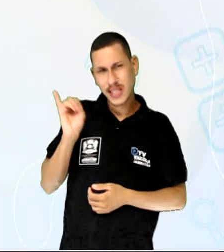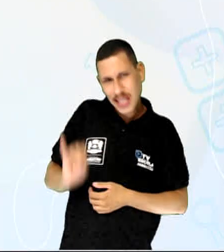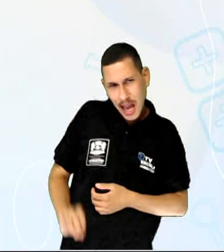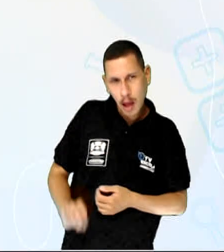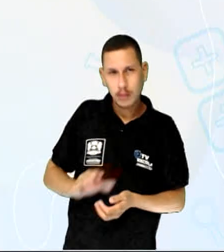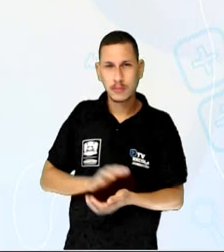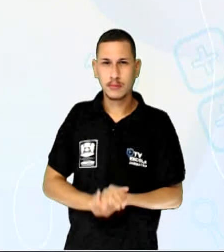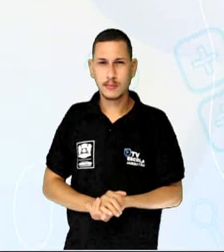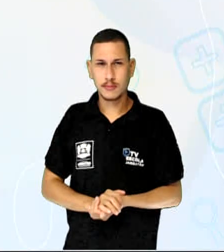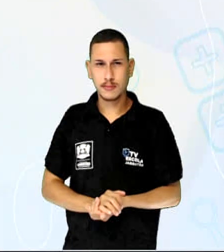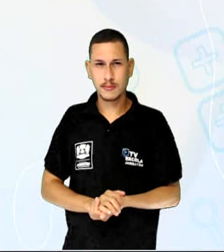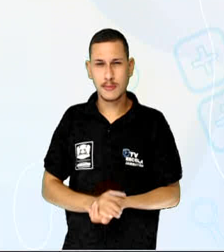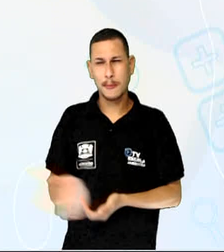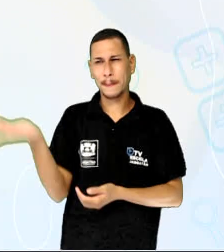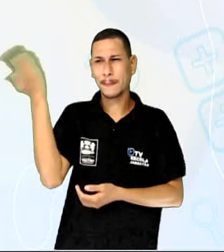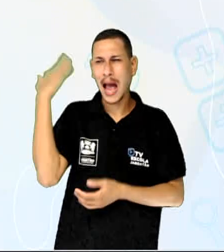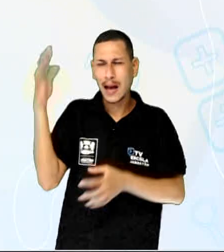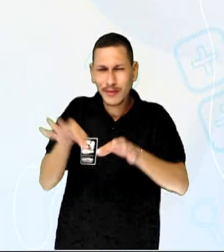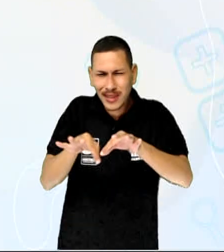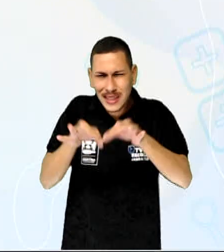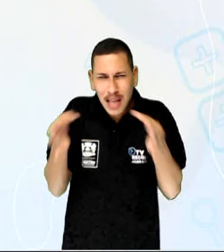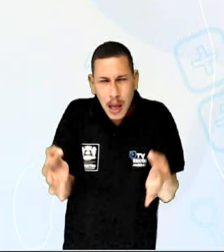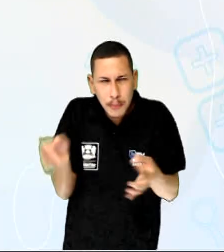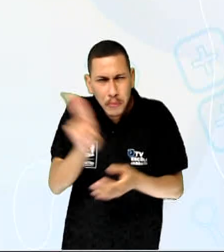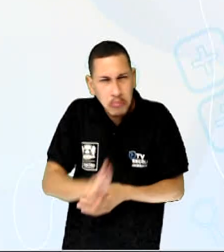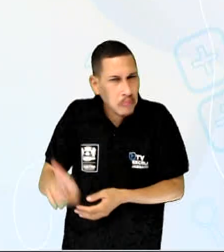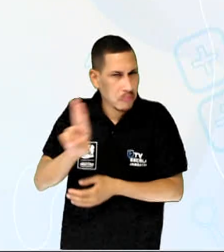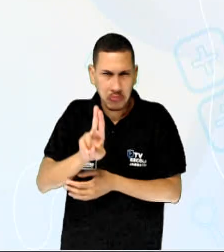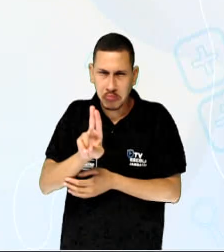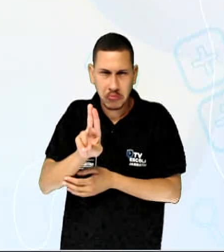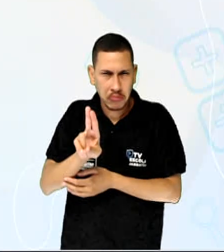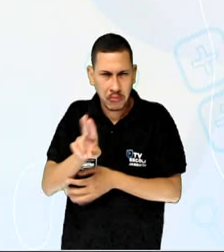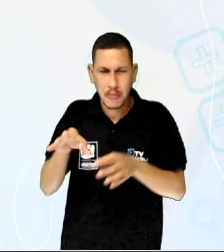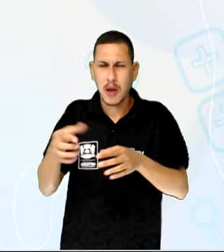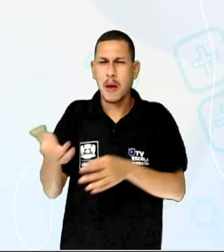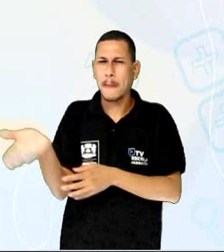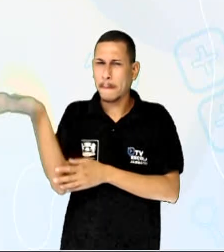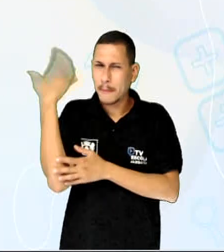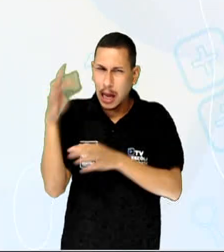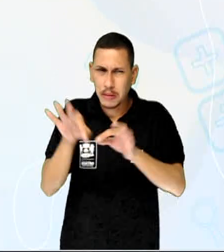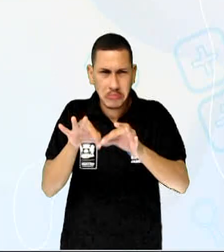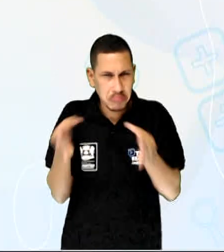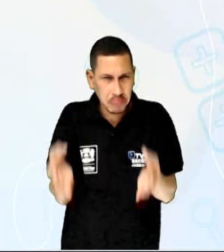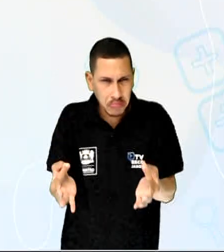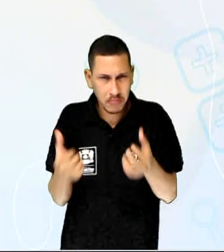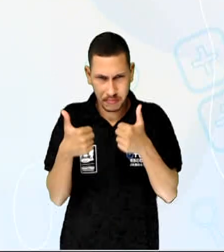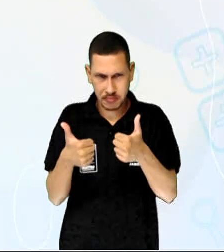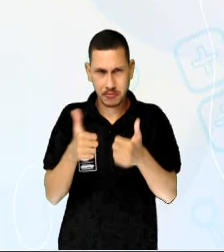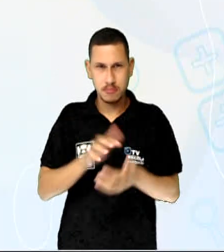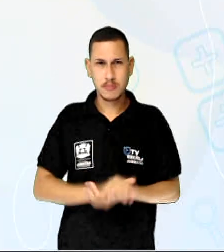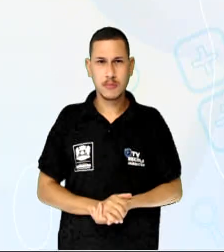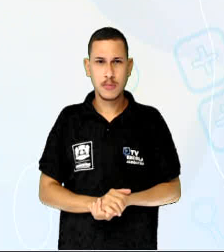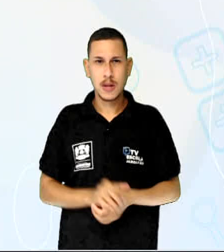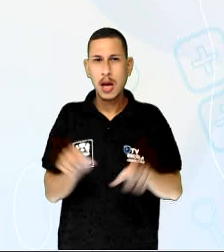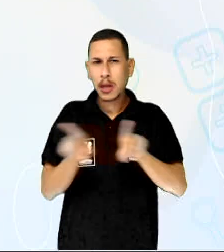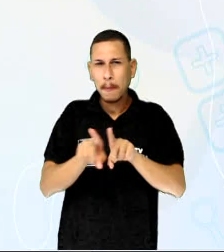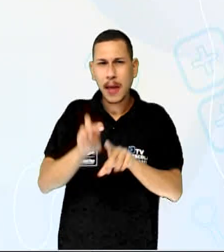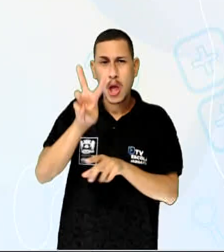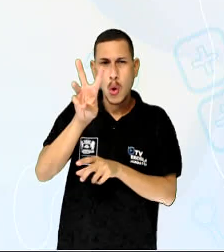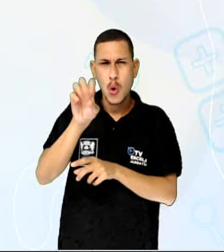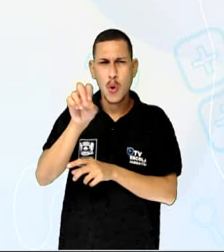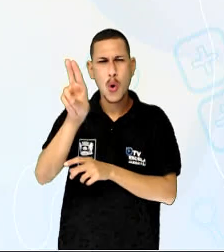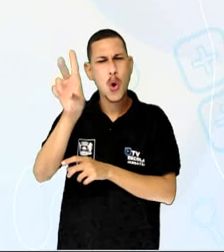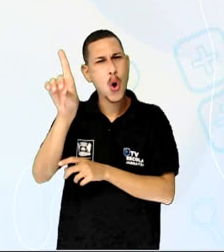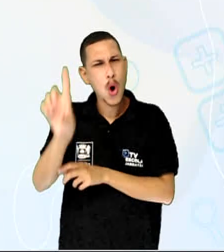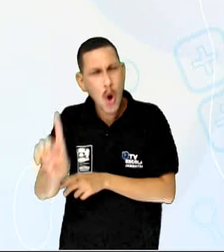simple past, no caso a gente não vai mais usar o simple present, né? E would mais